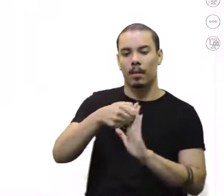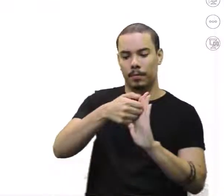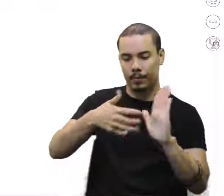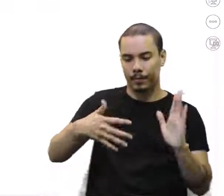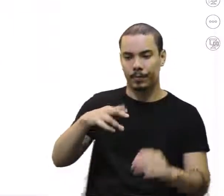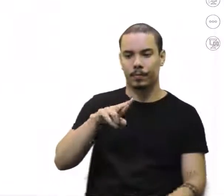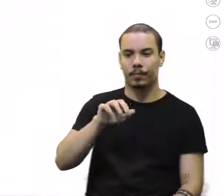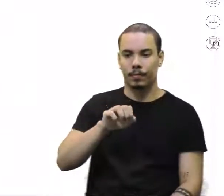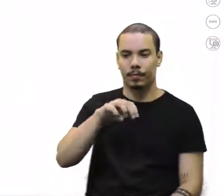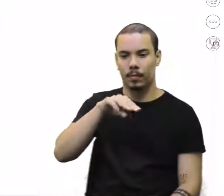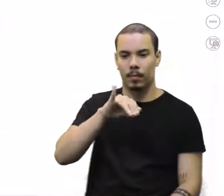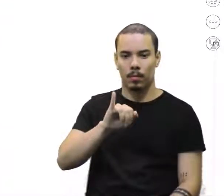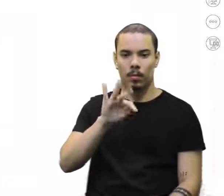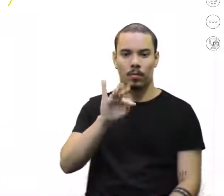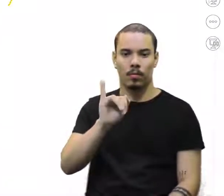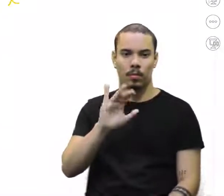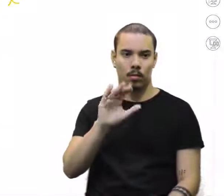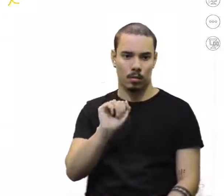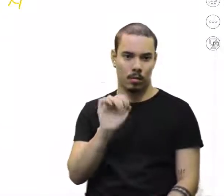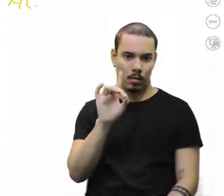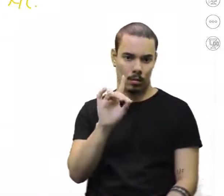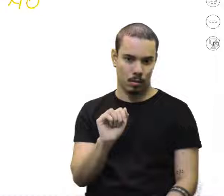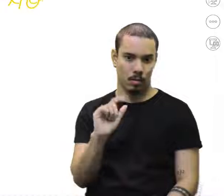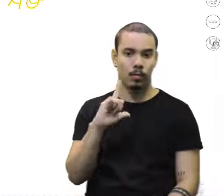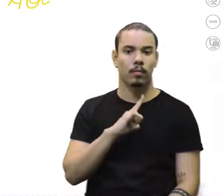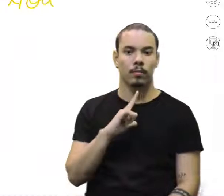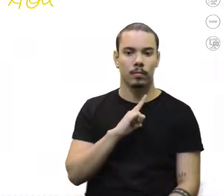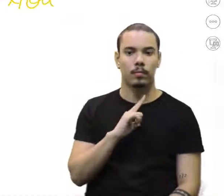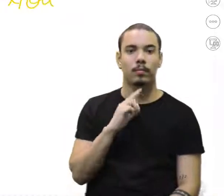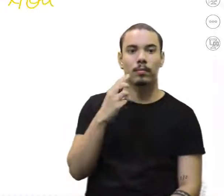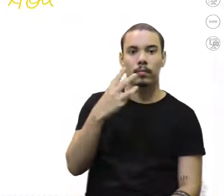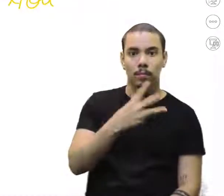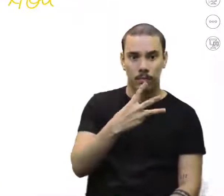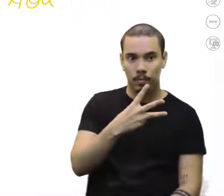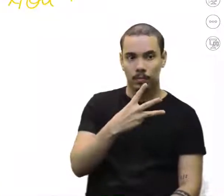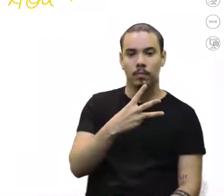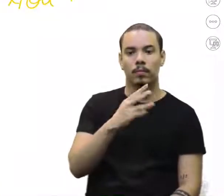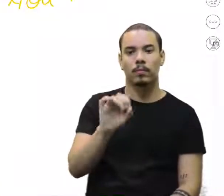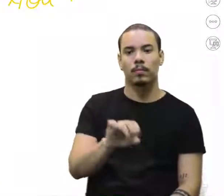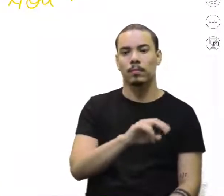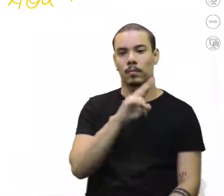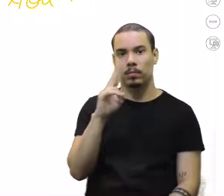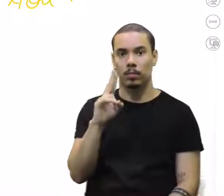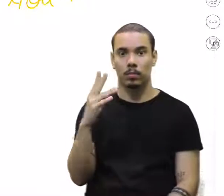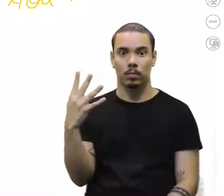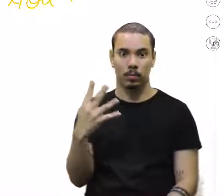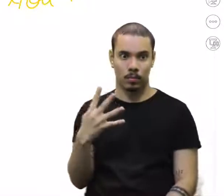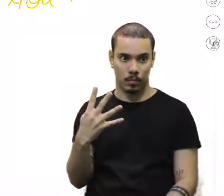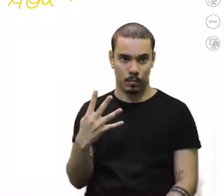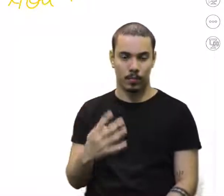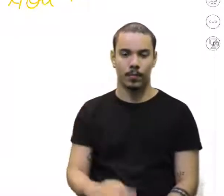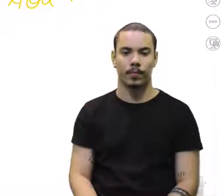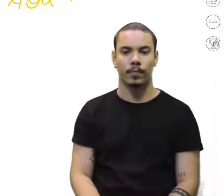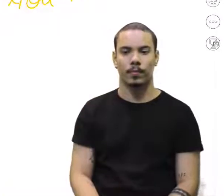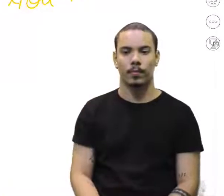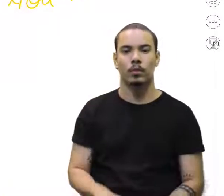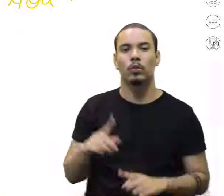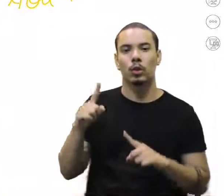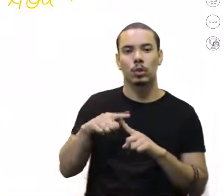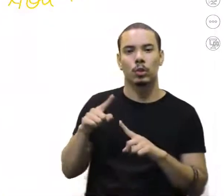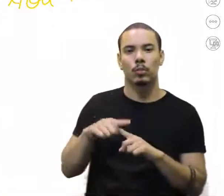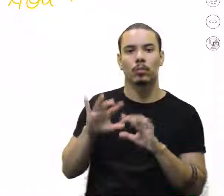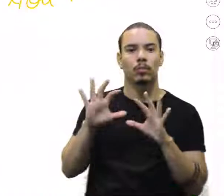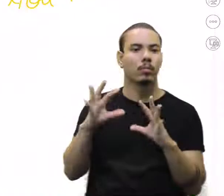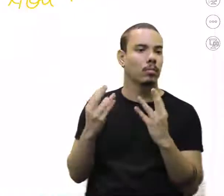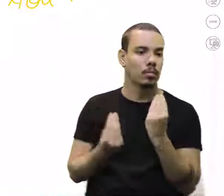dos carbonos terciários e ou carbonos quaternários. Tipo de